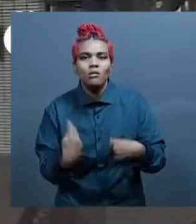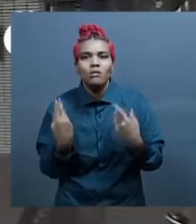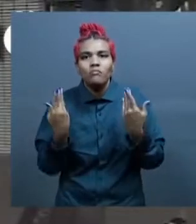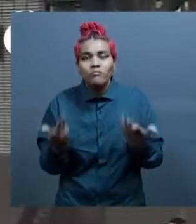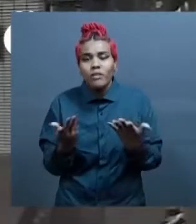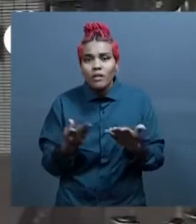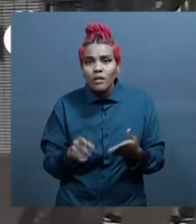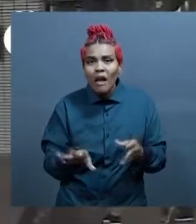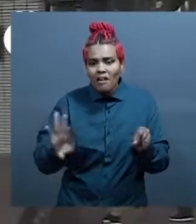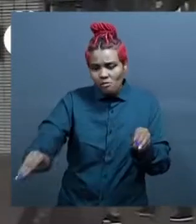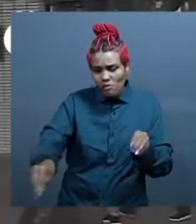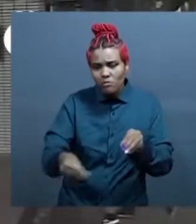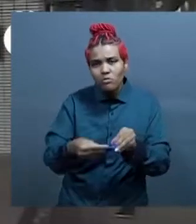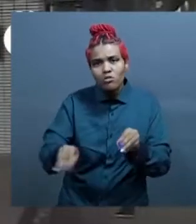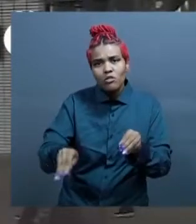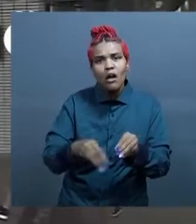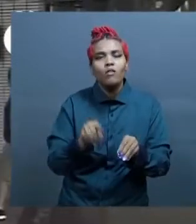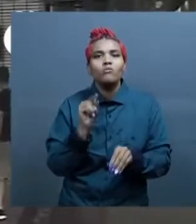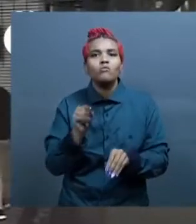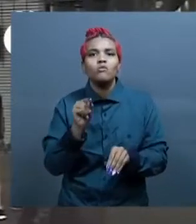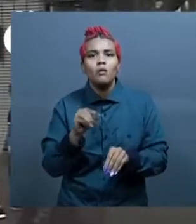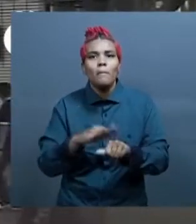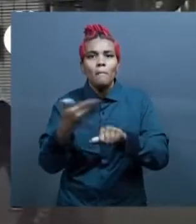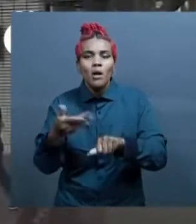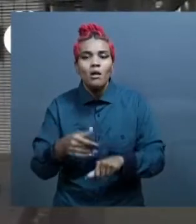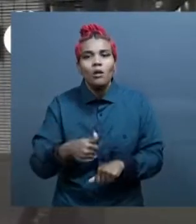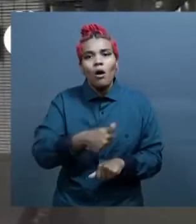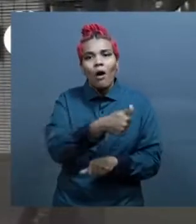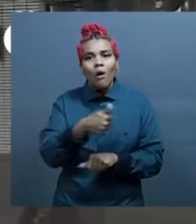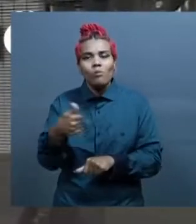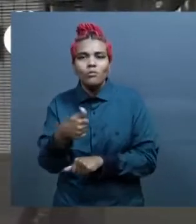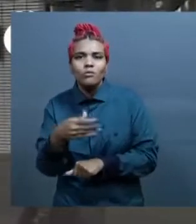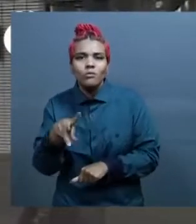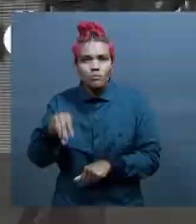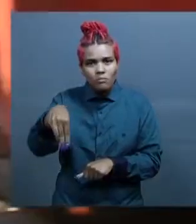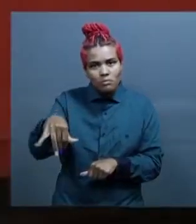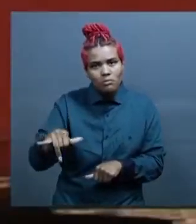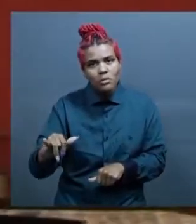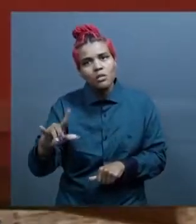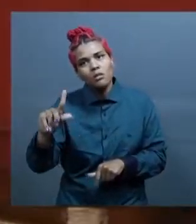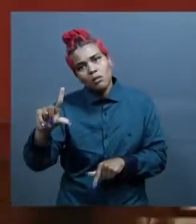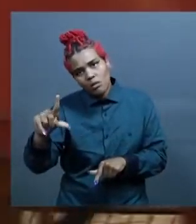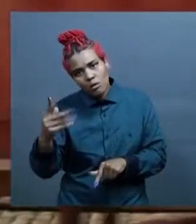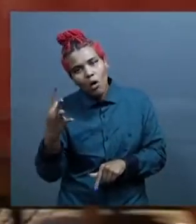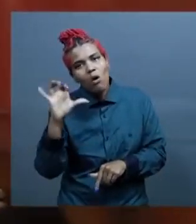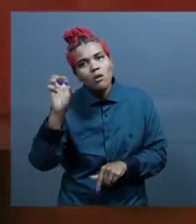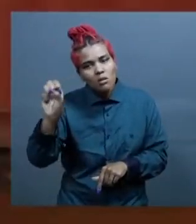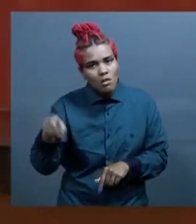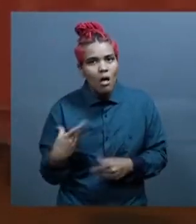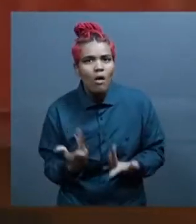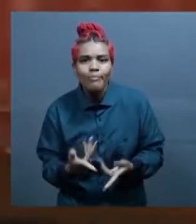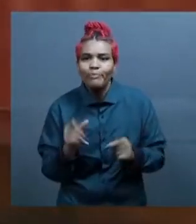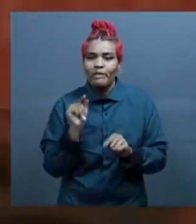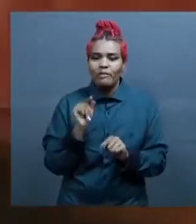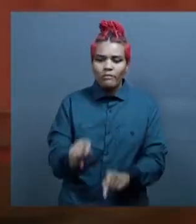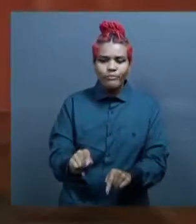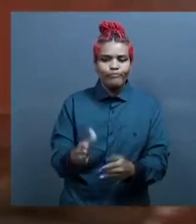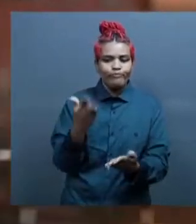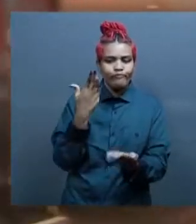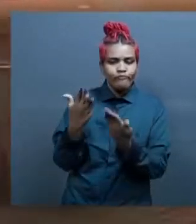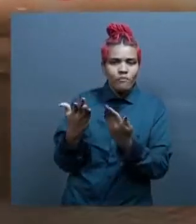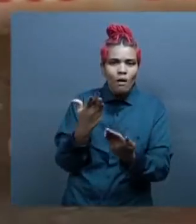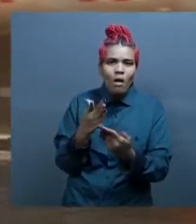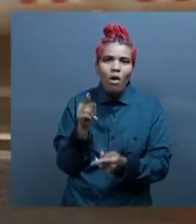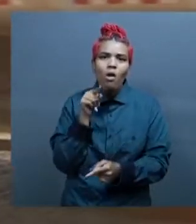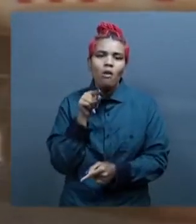adicionados mais 11 bilhões e 300 milhões de reais à balança comercial a notícia foi vista com um salvas pelo mercado